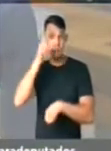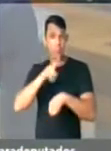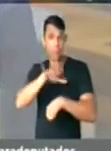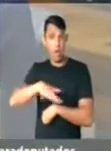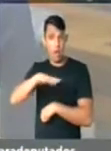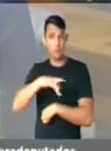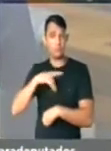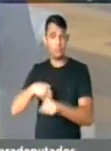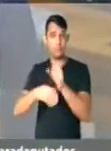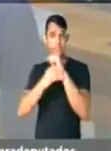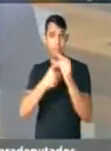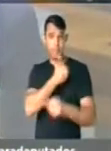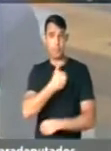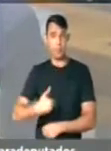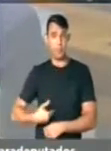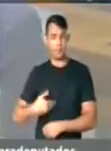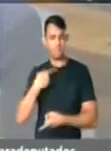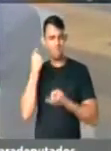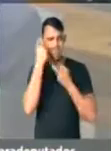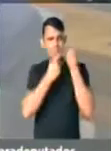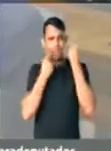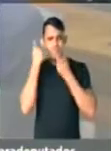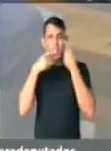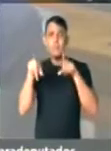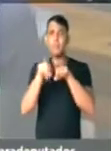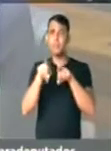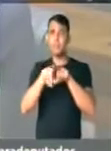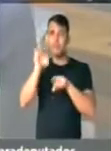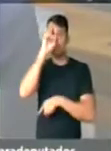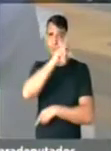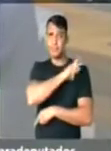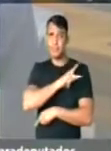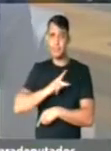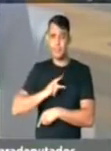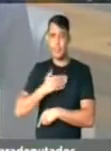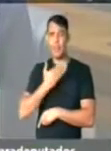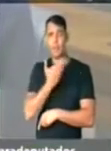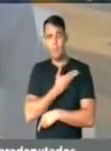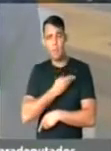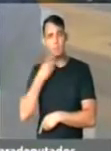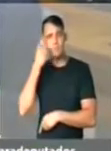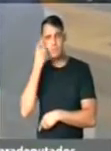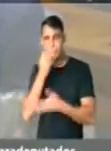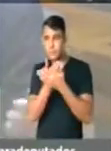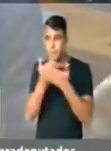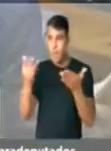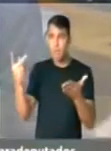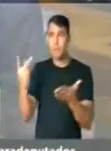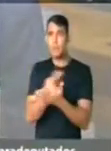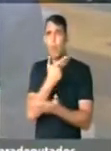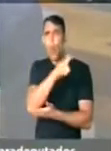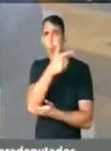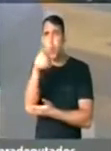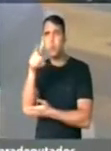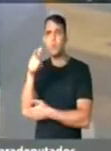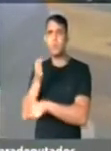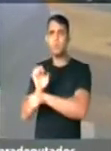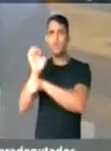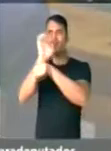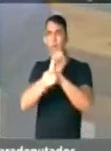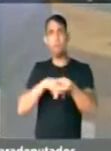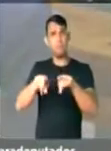naquele estado. Preocupa-me também, senhor presidente, colegas parlamentares, a situação de outros